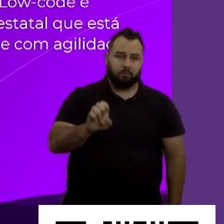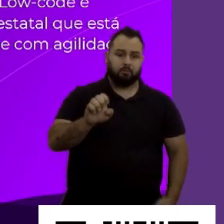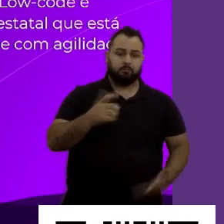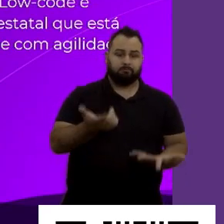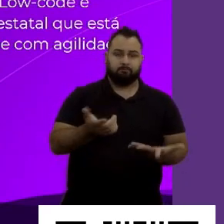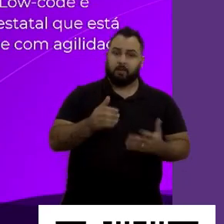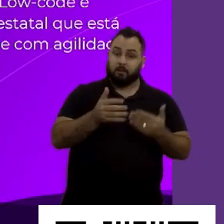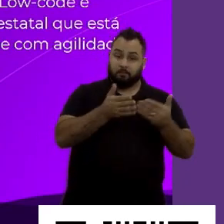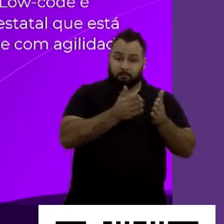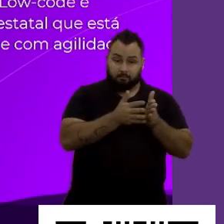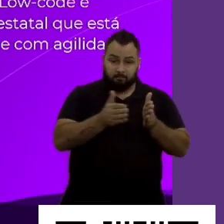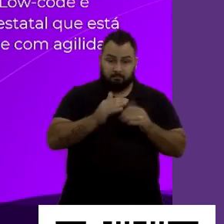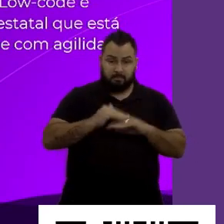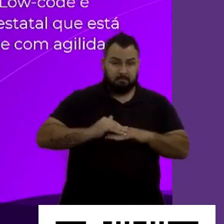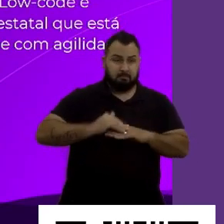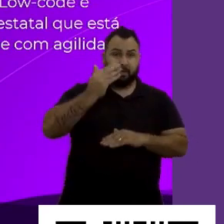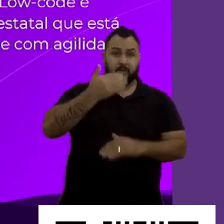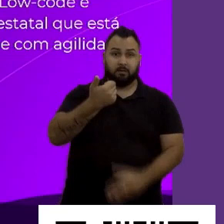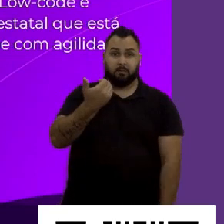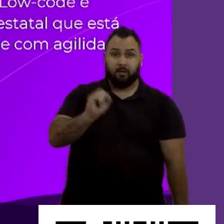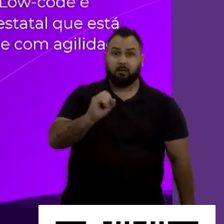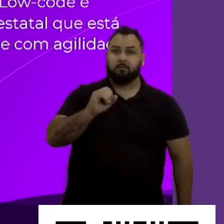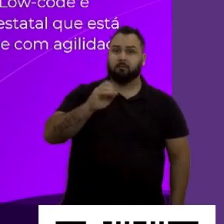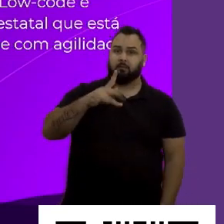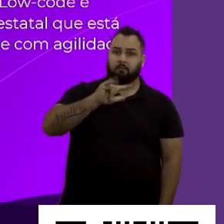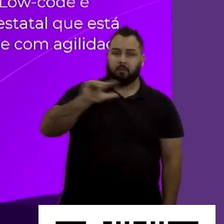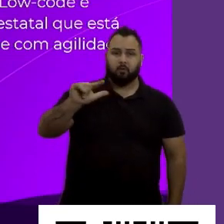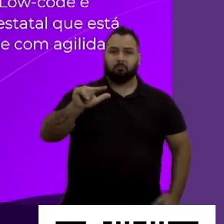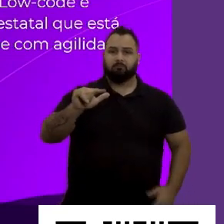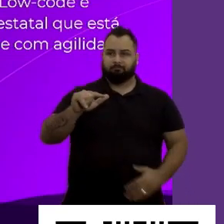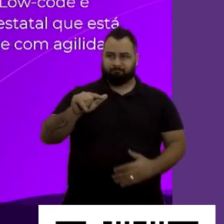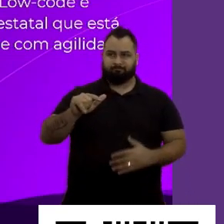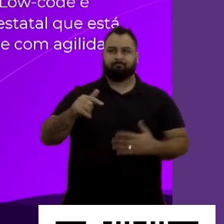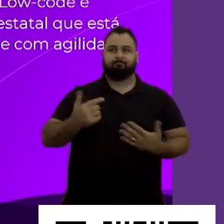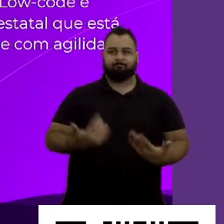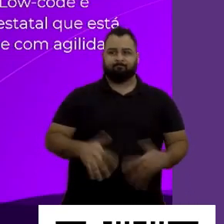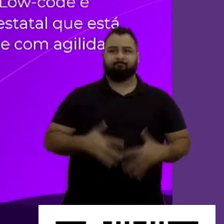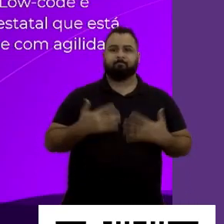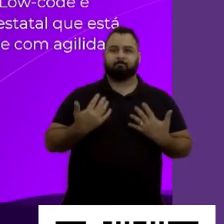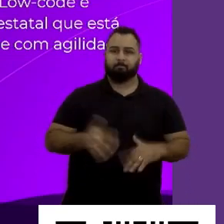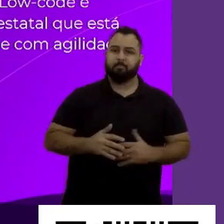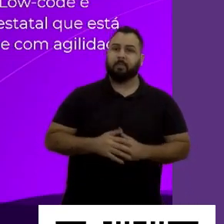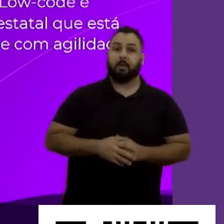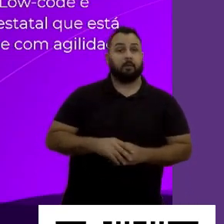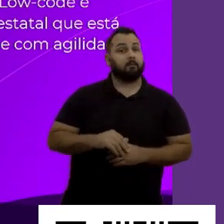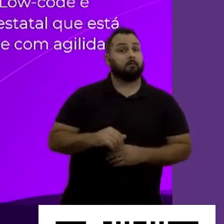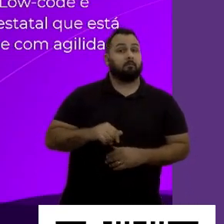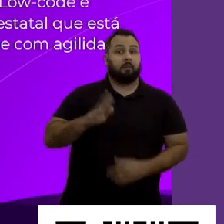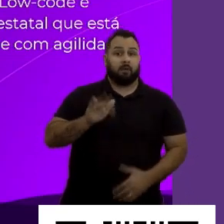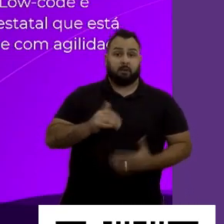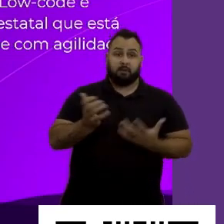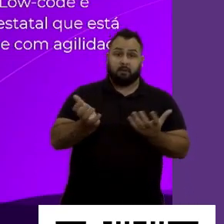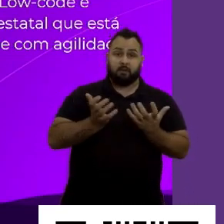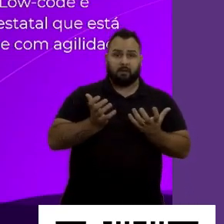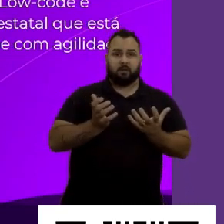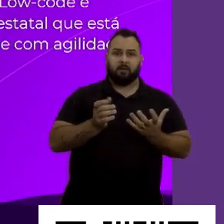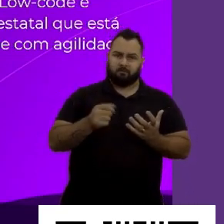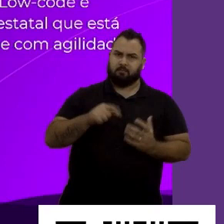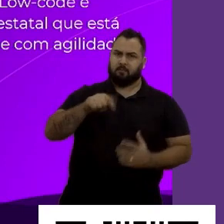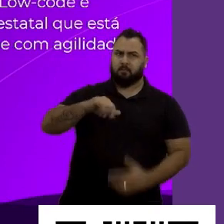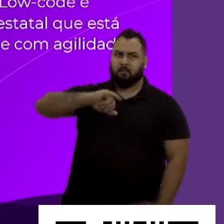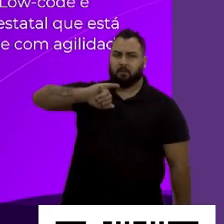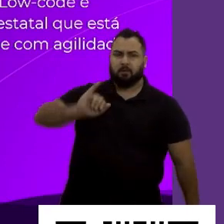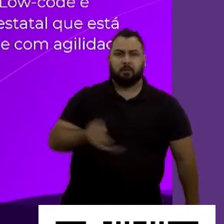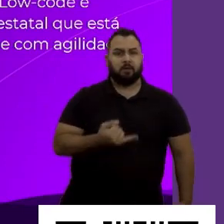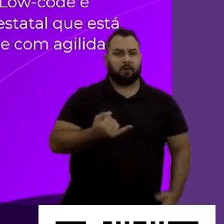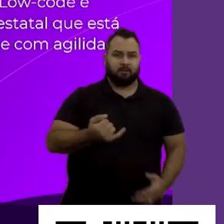passa dos 10 mil e tá só começando então para quem quer eu acho que é uma baita oportunidade não